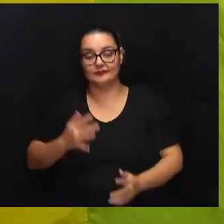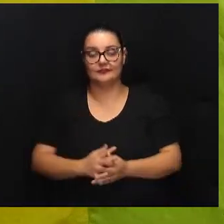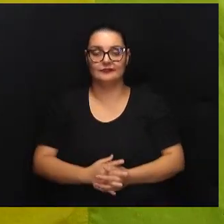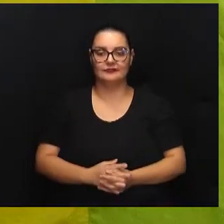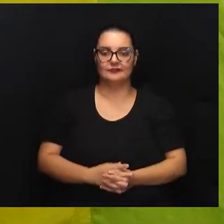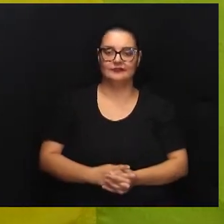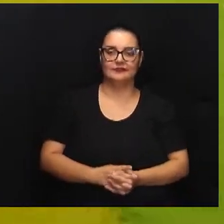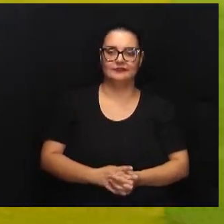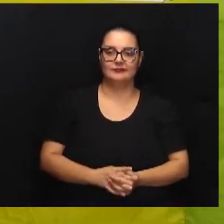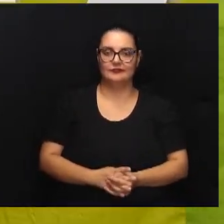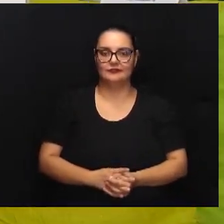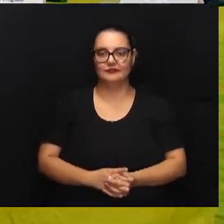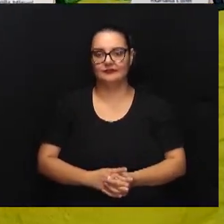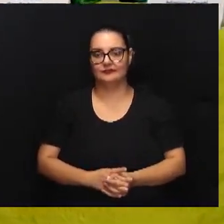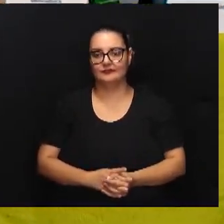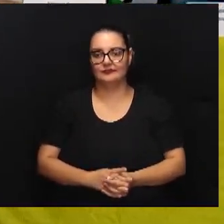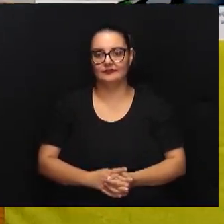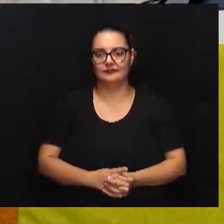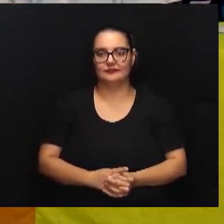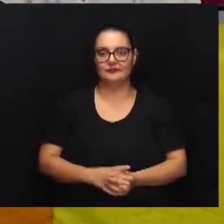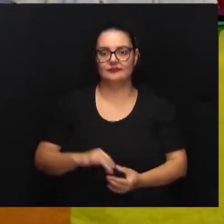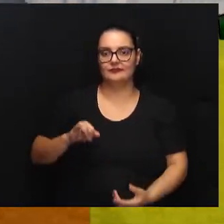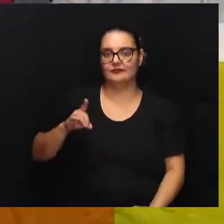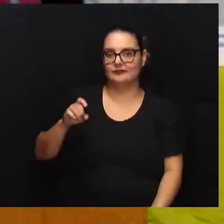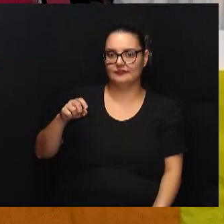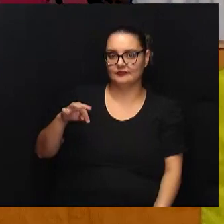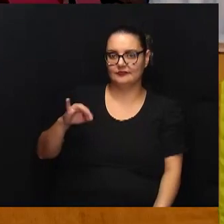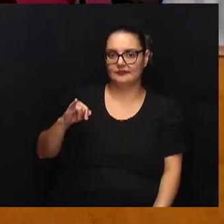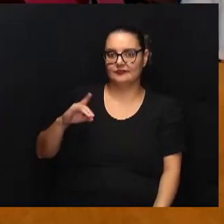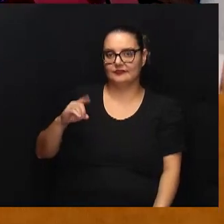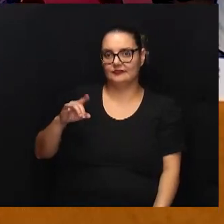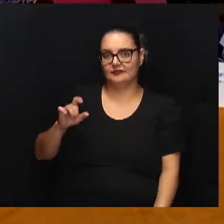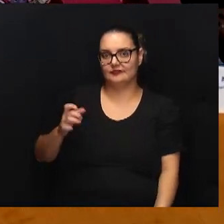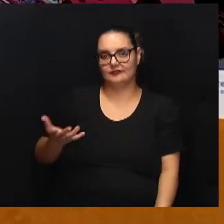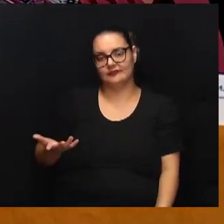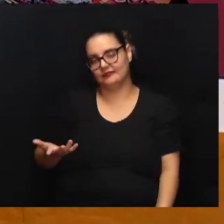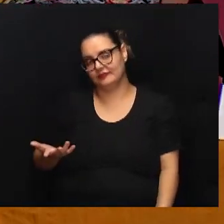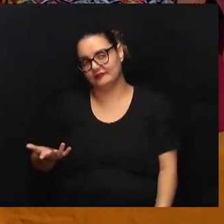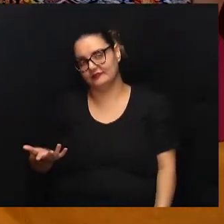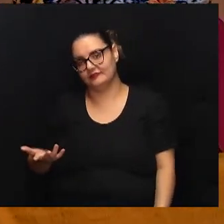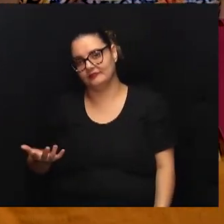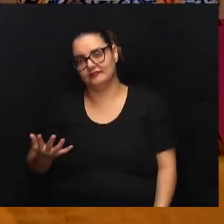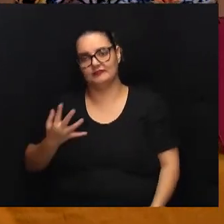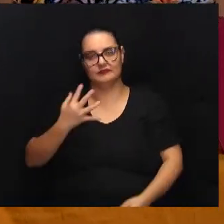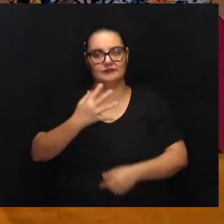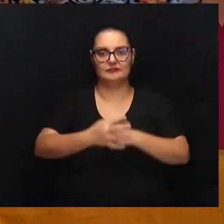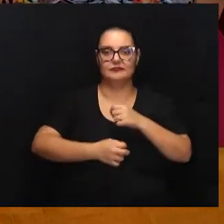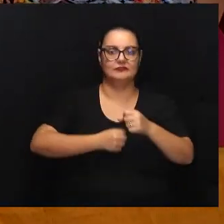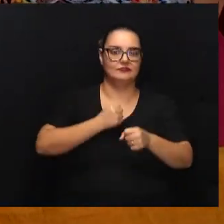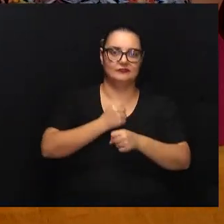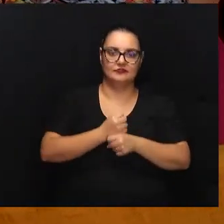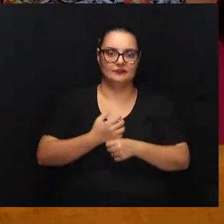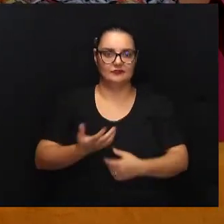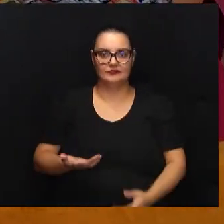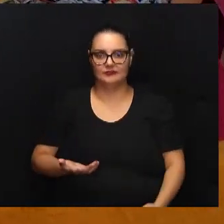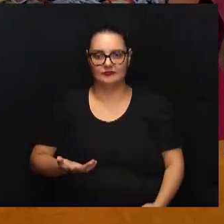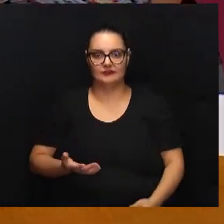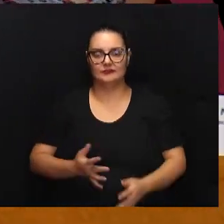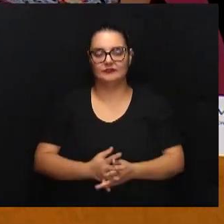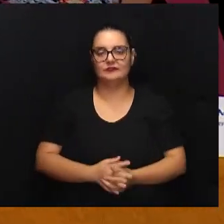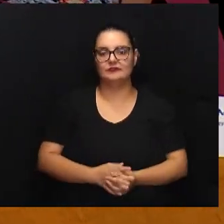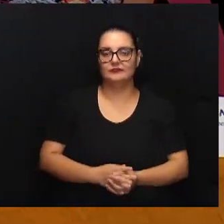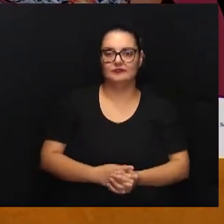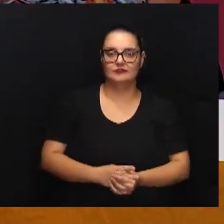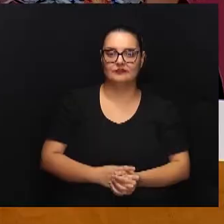Então, na época, foram o Identidade, né, que estava, acho que 4